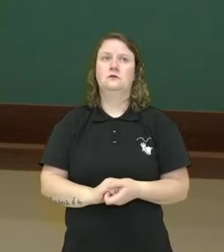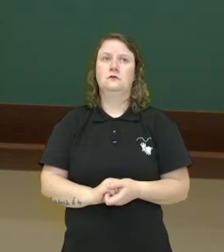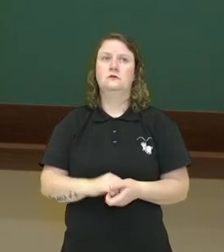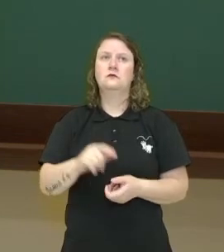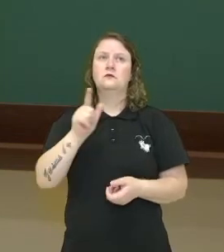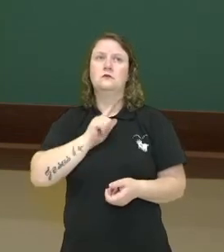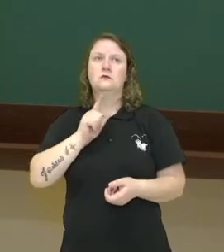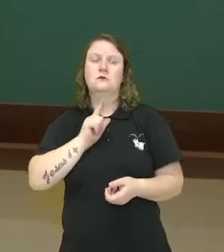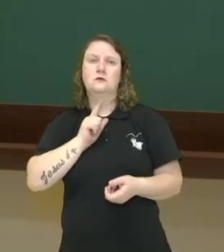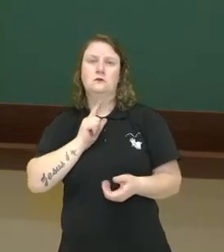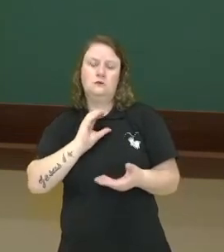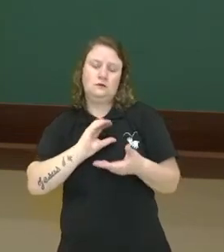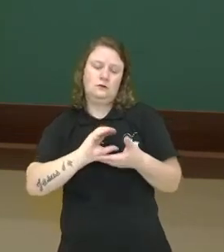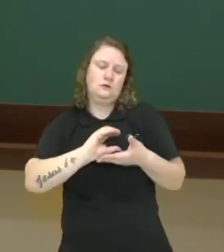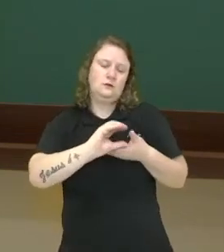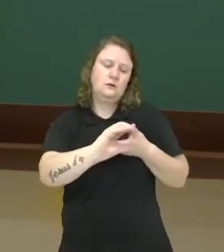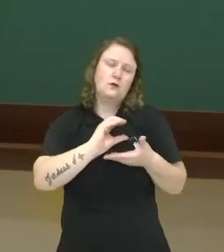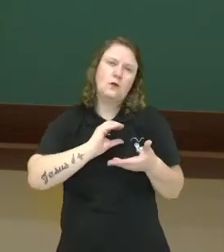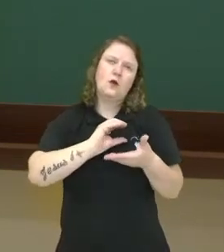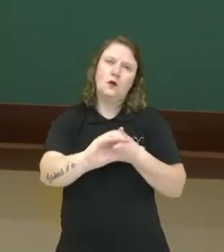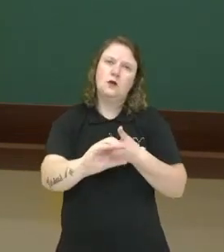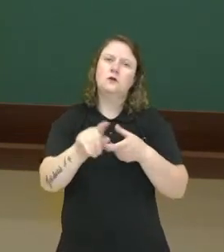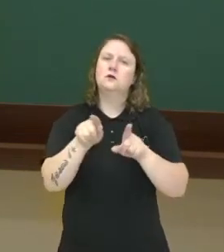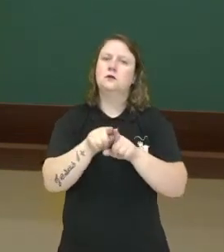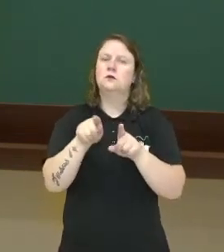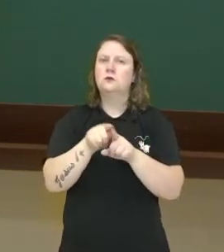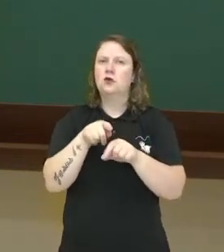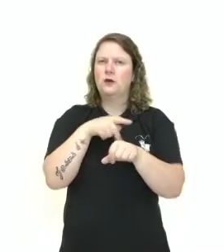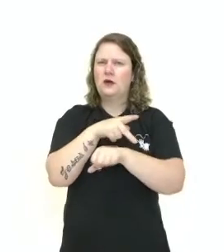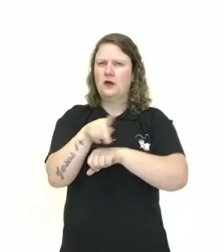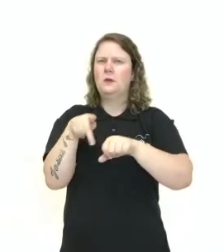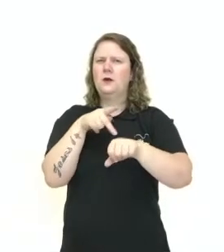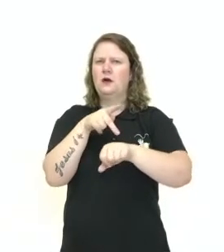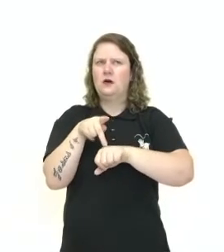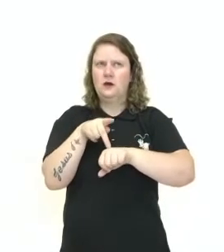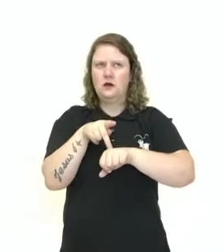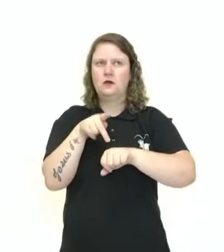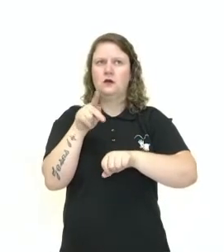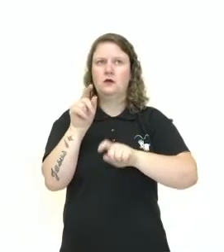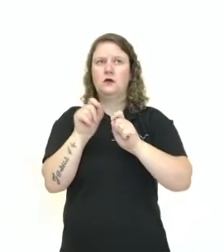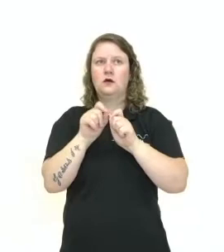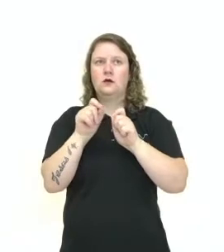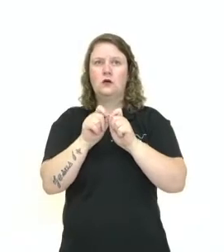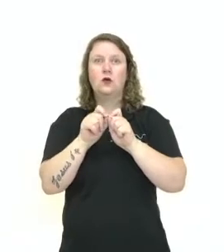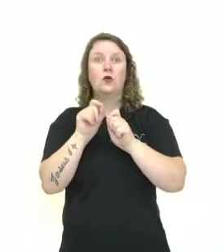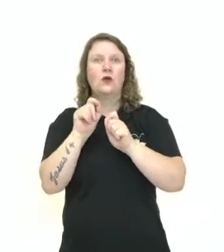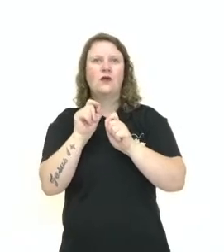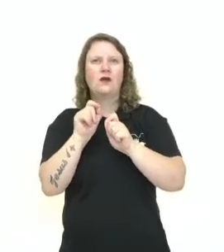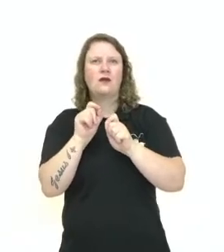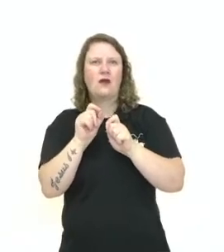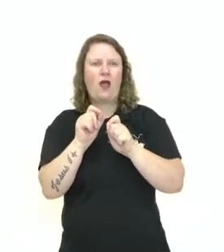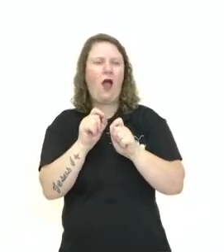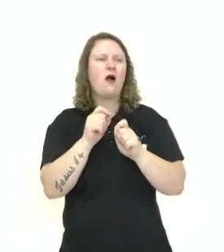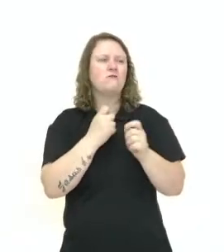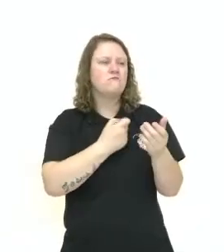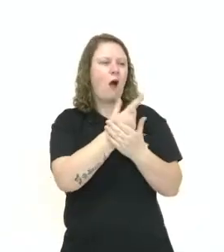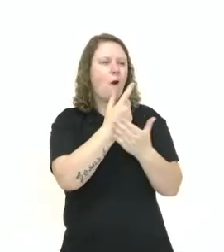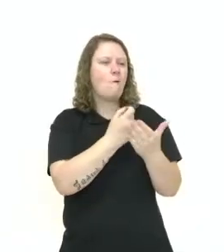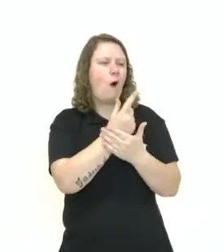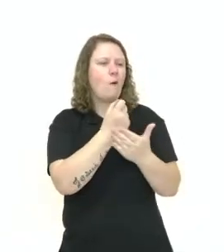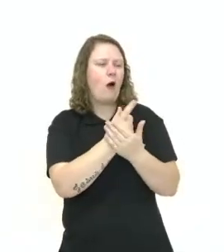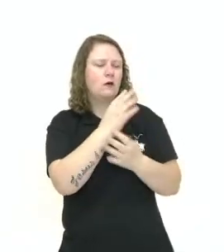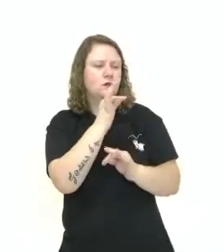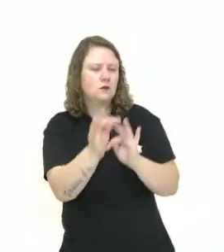investimento, né, parcial ali. O país apostou grande parte nos setores de tecnologia da informação, serviços